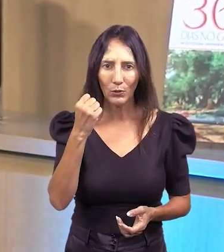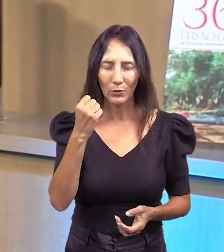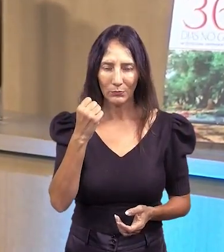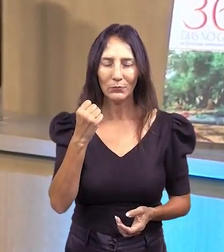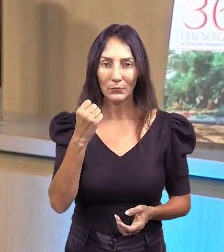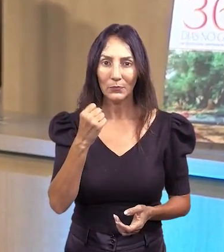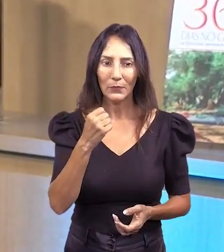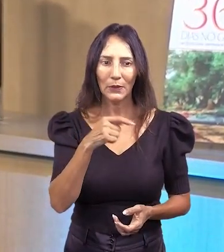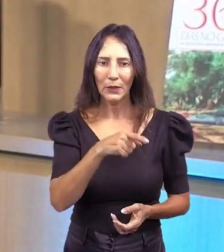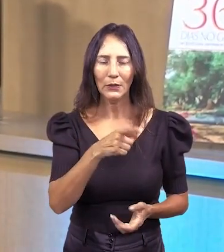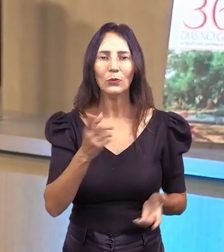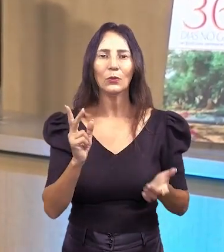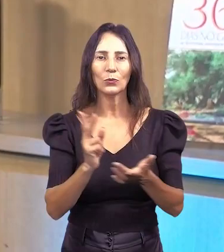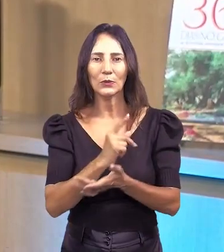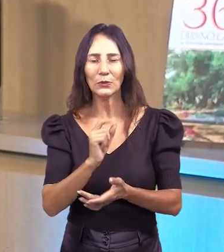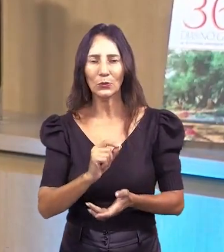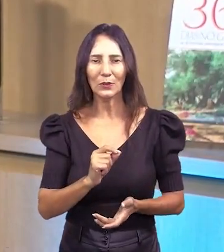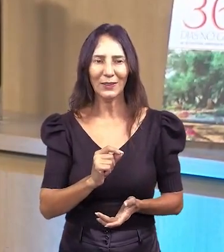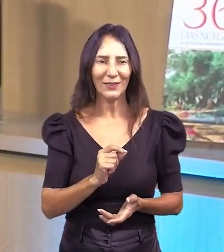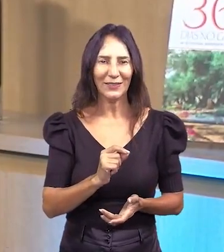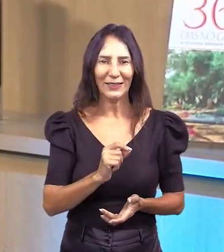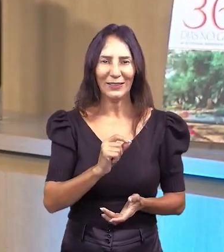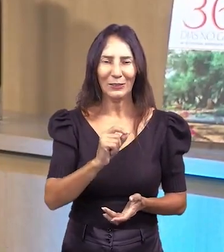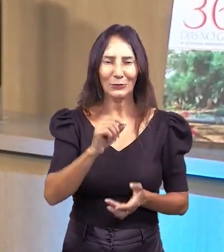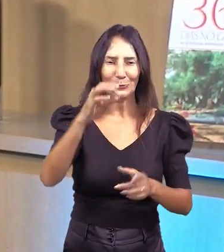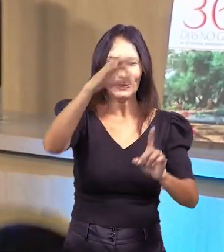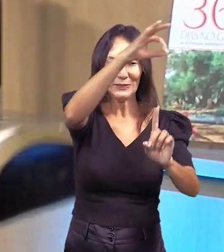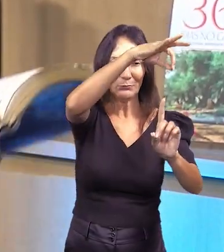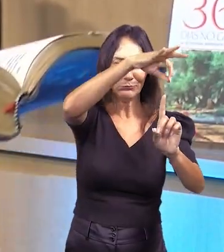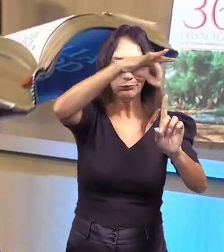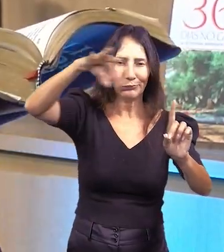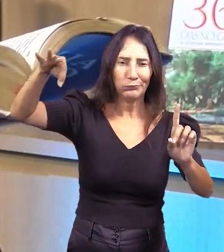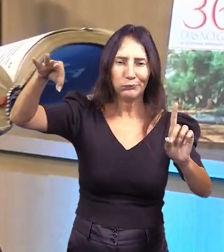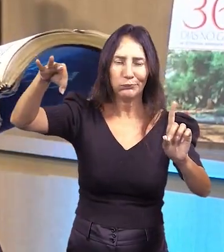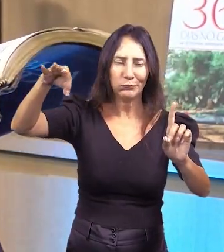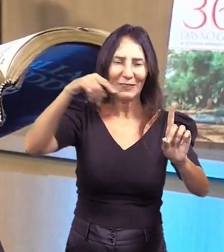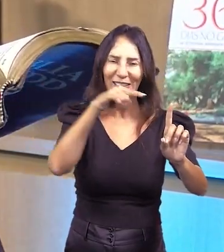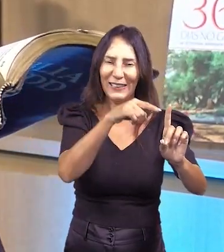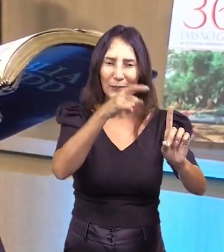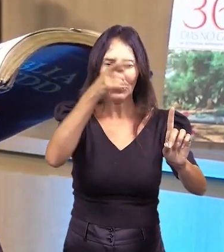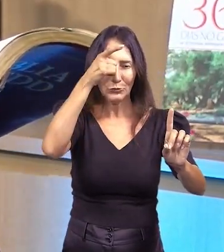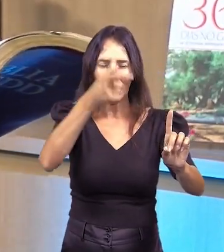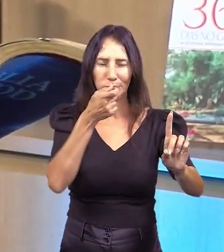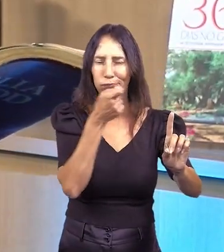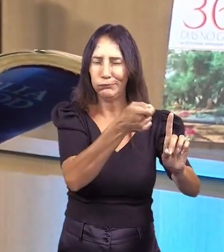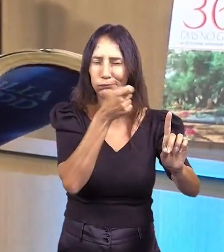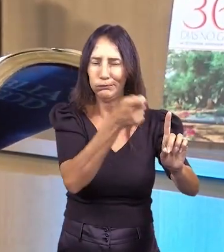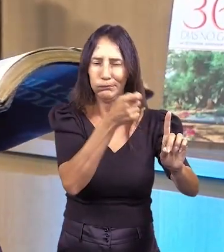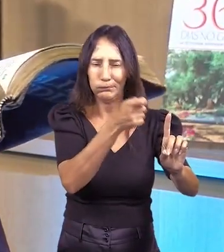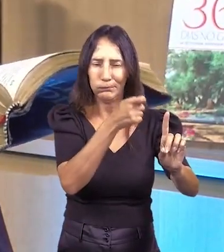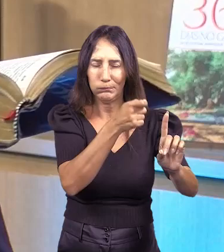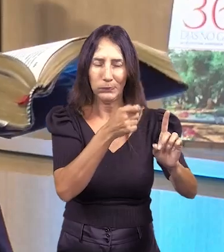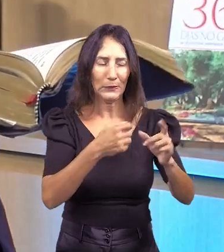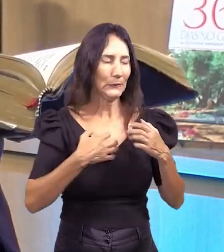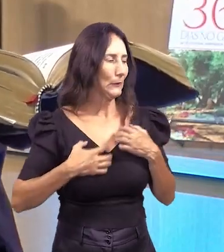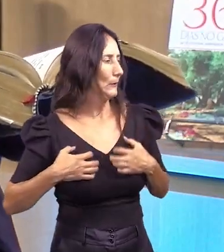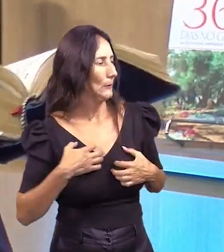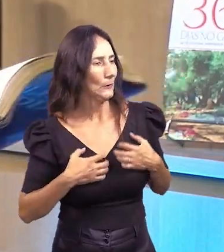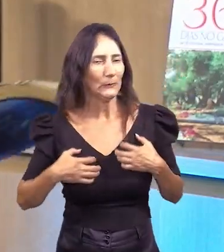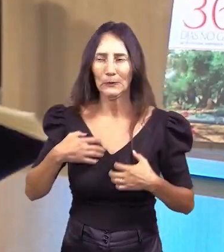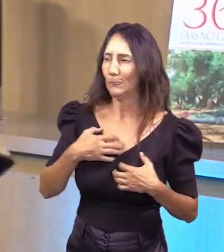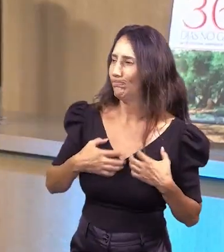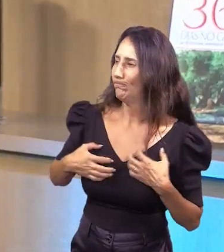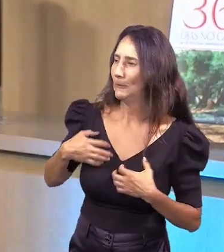da parte desse, um espírito maligno o atormentava, um espírito atormentava a cabeça de Saul. Ele não